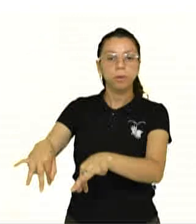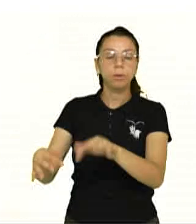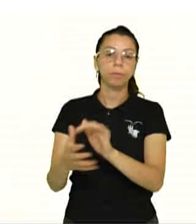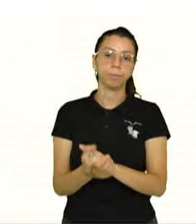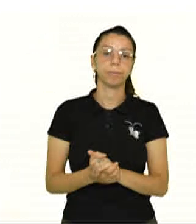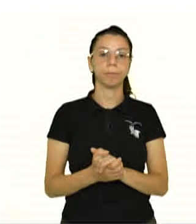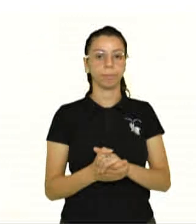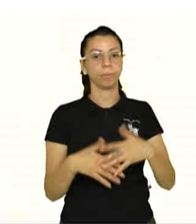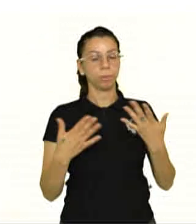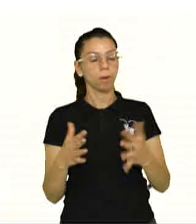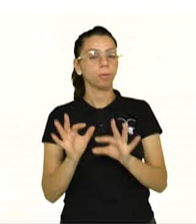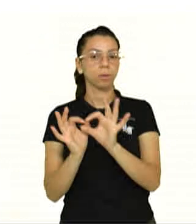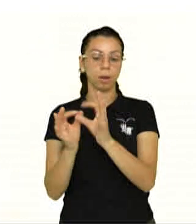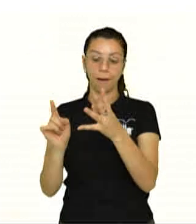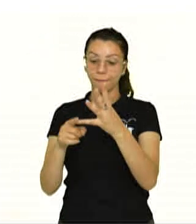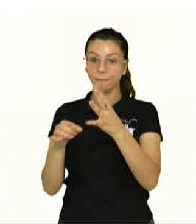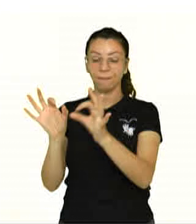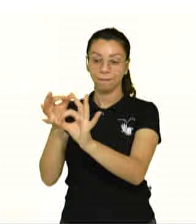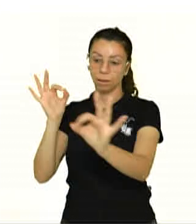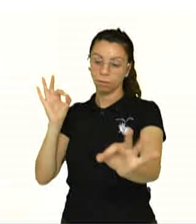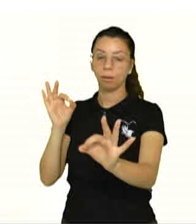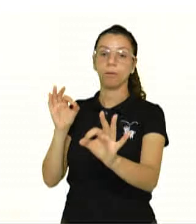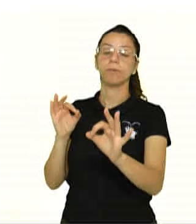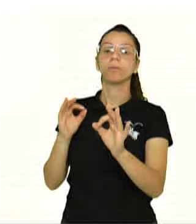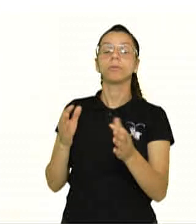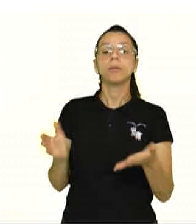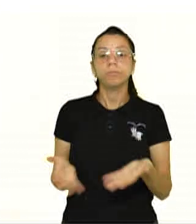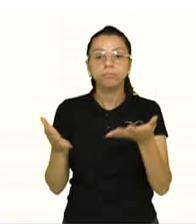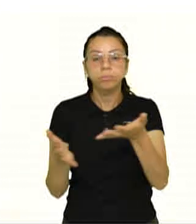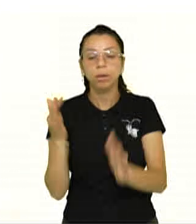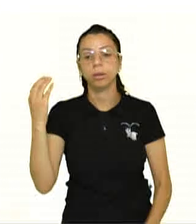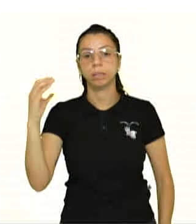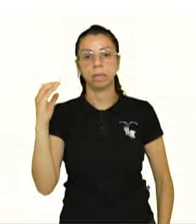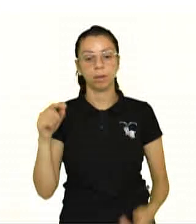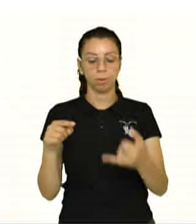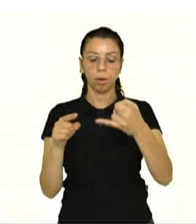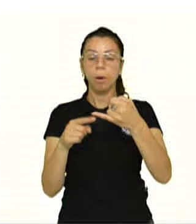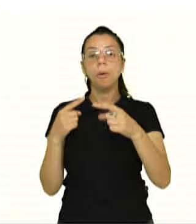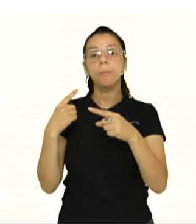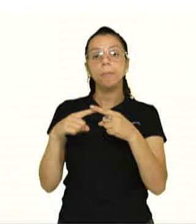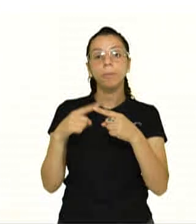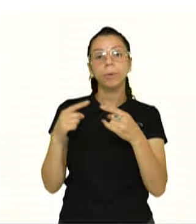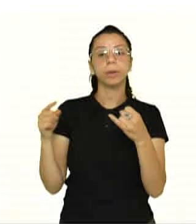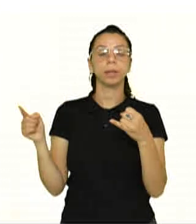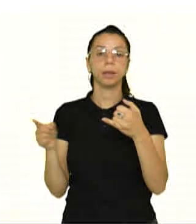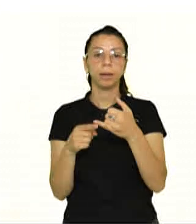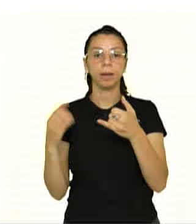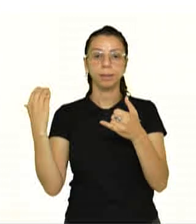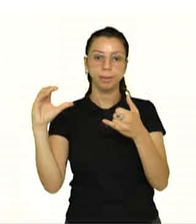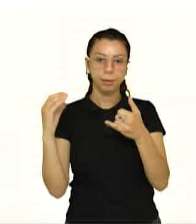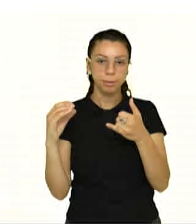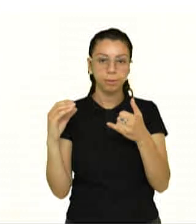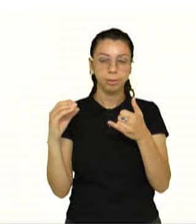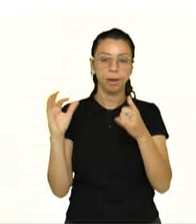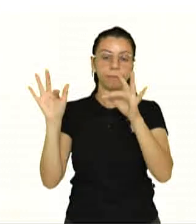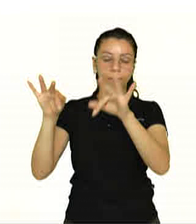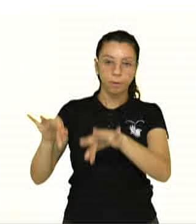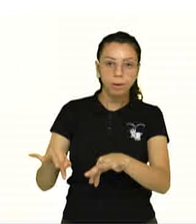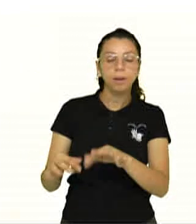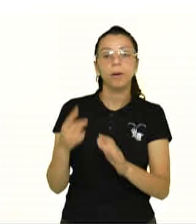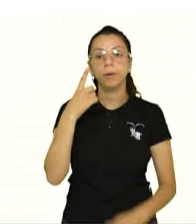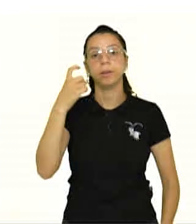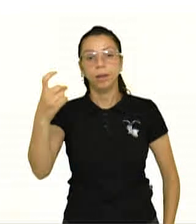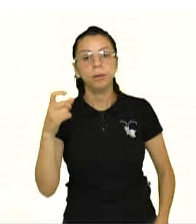longe está de fazer avançar as ciências, pois na verdade as corrompe, mas por isso pode ser de interesse para as